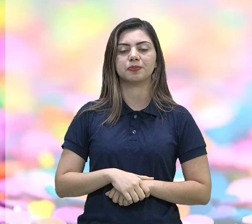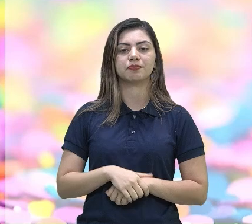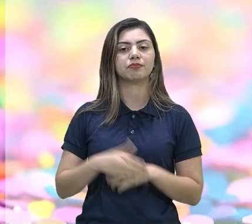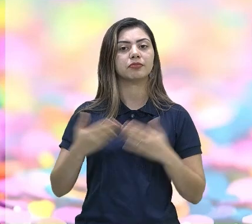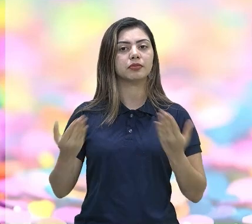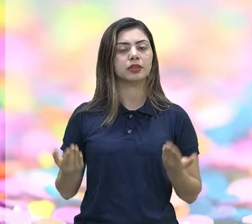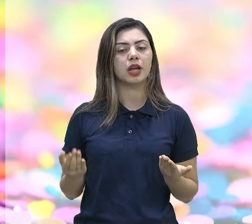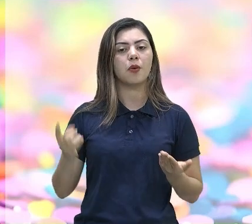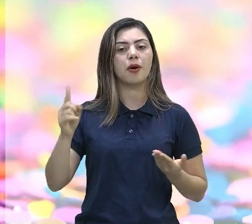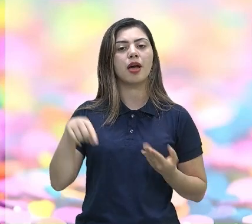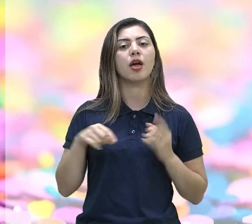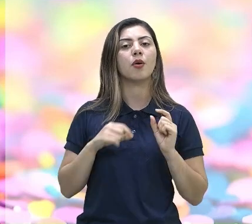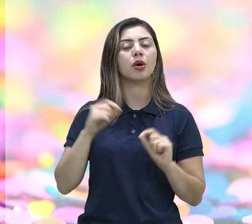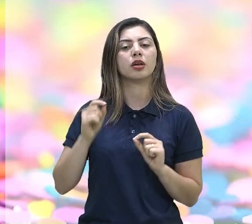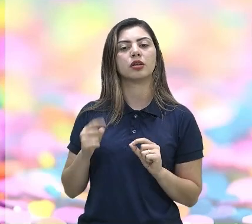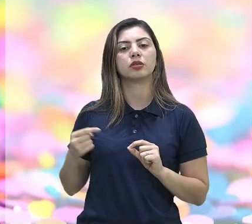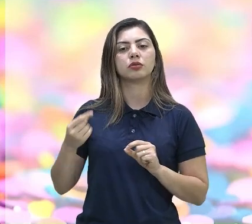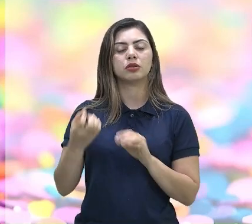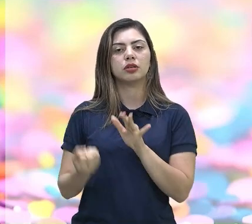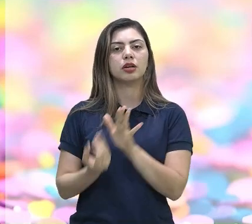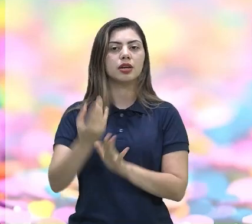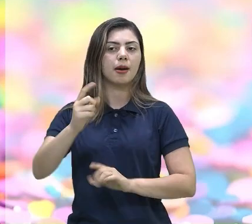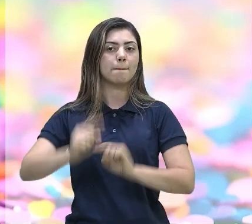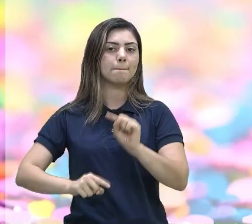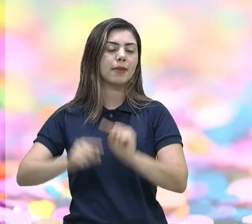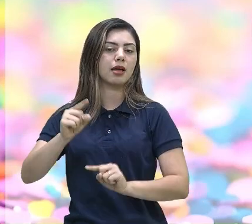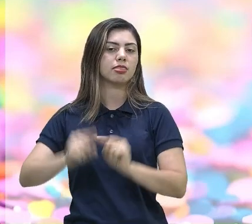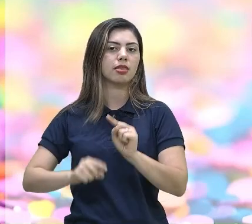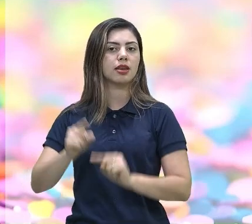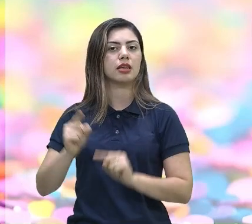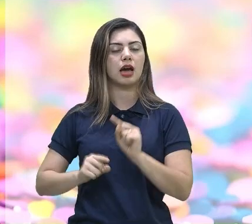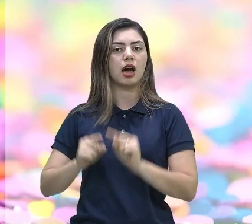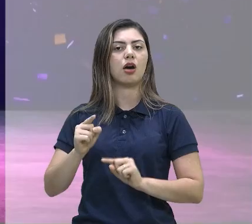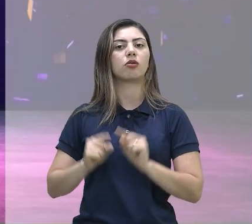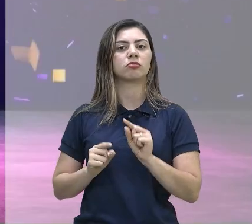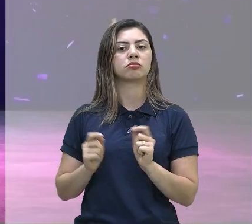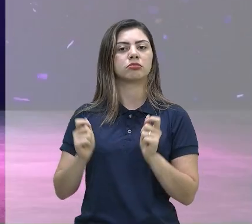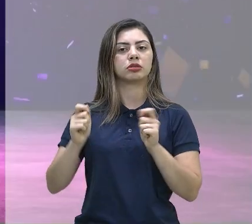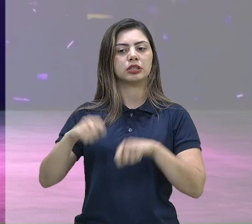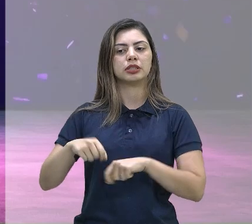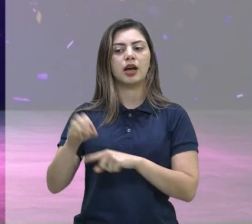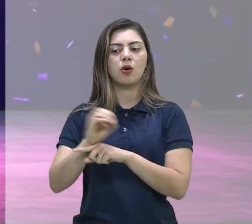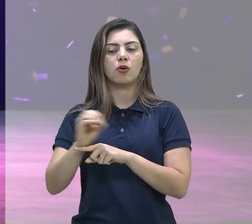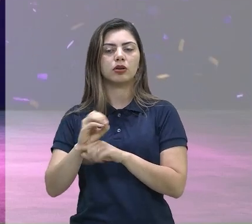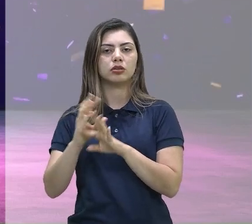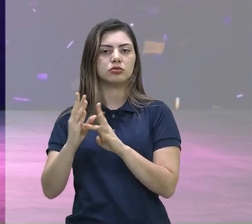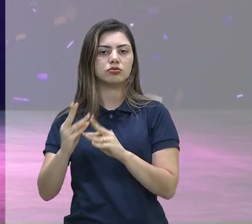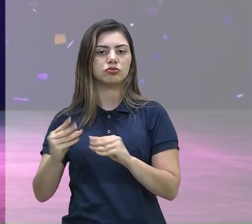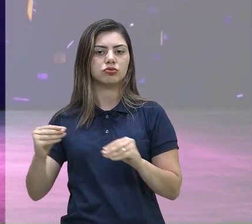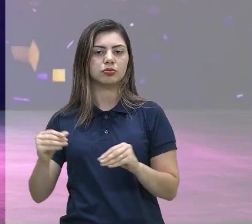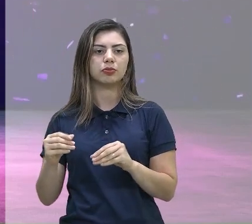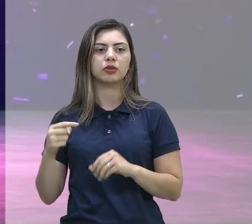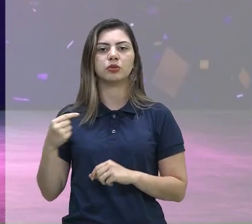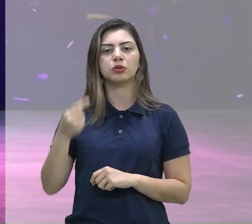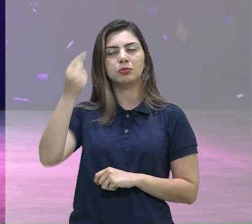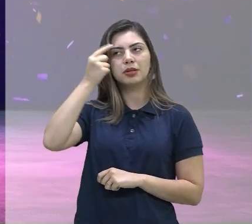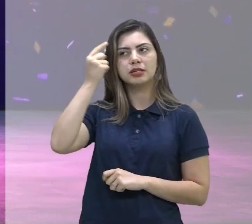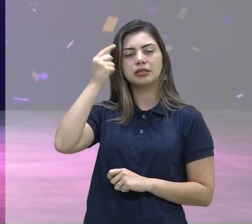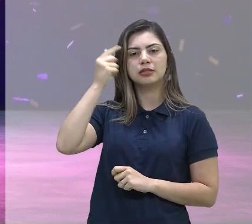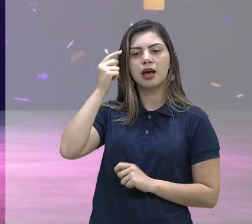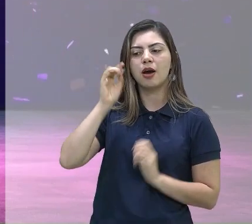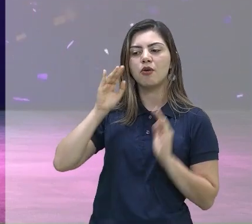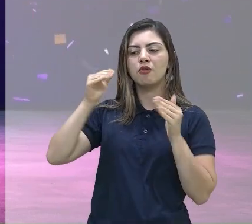uma geração de produtos sustentáveis, pensados para